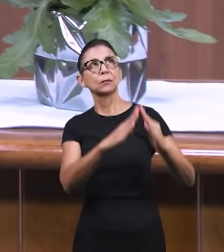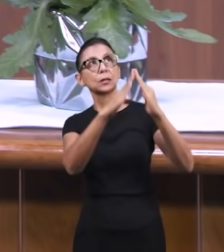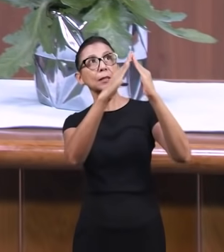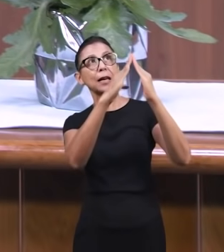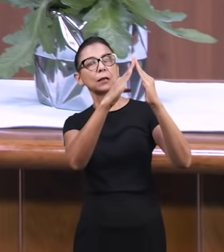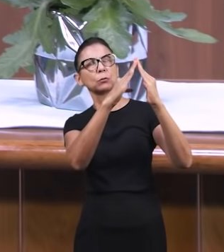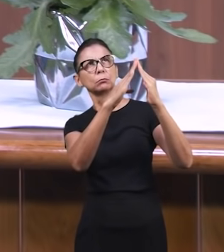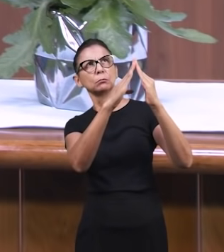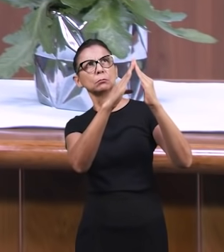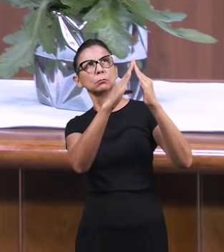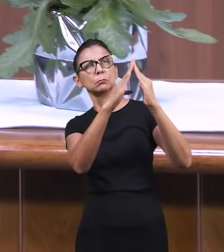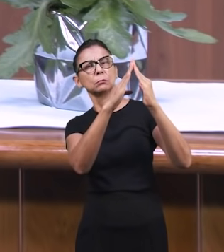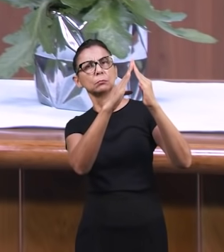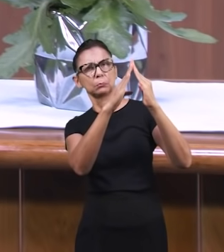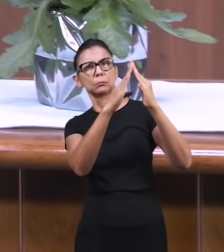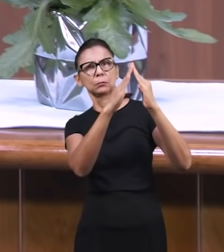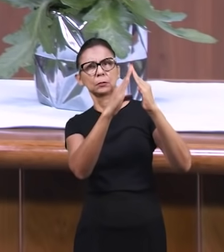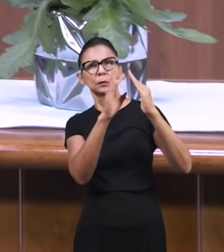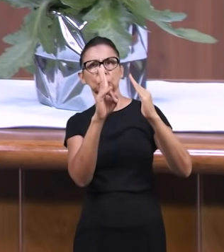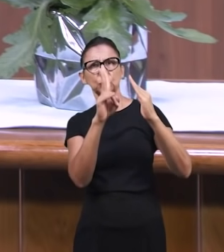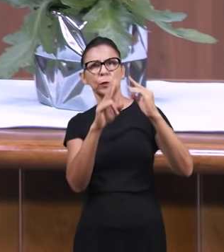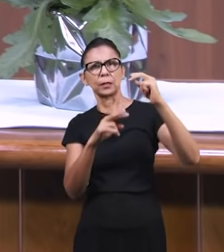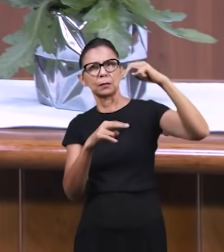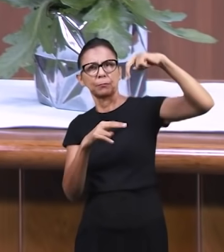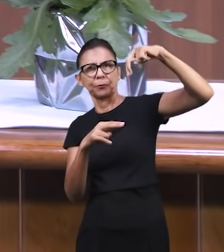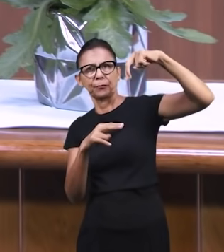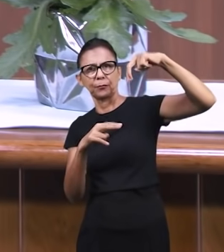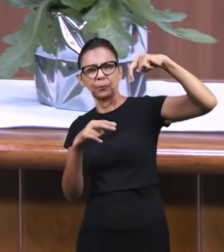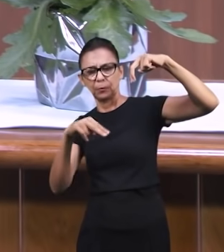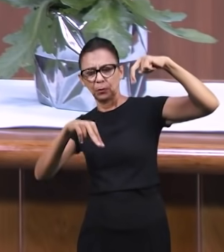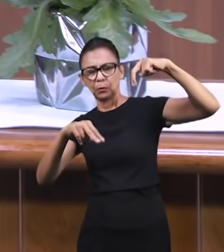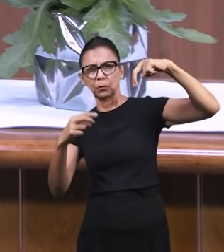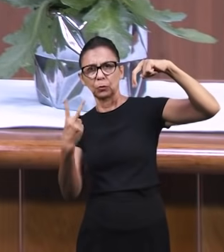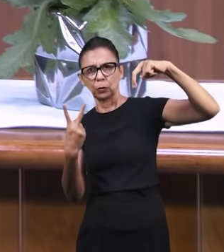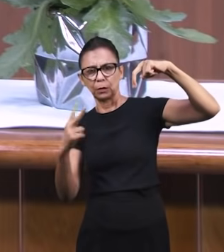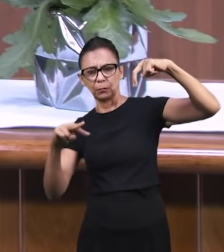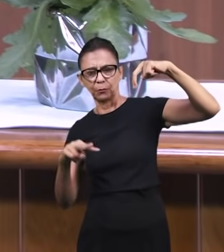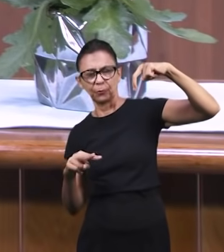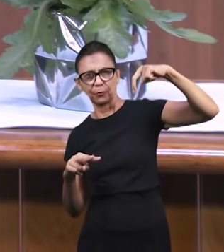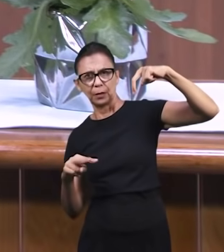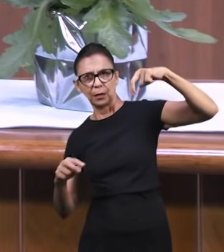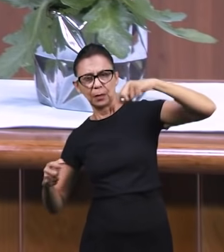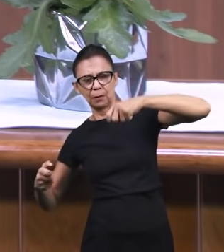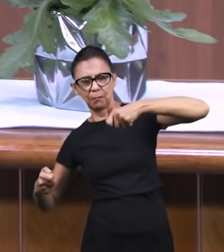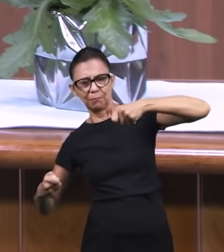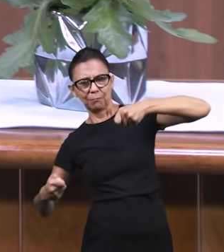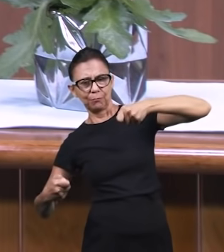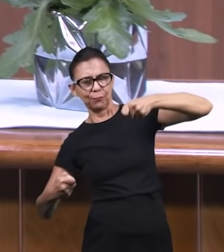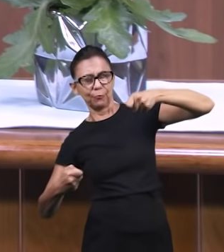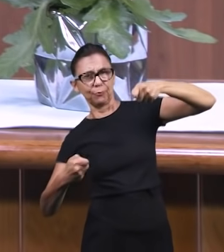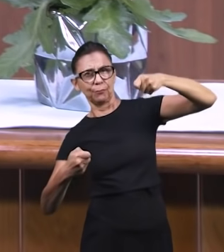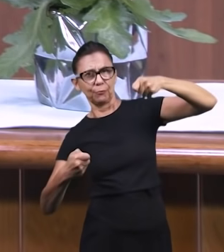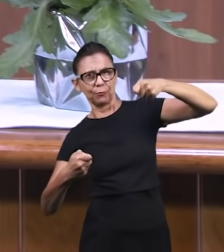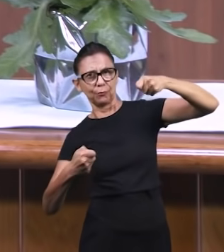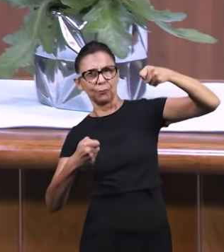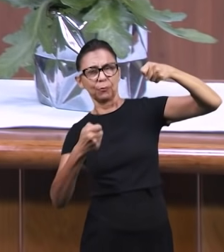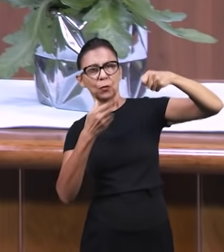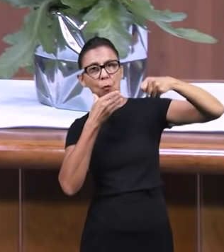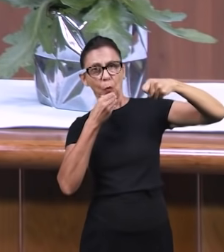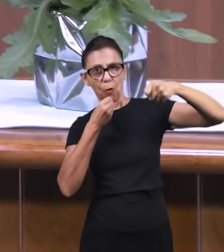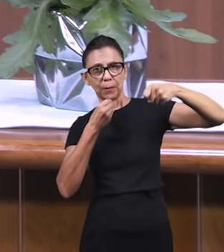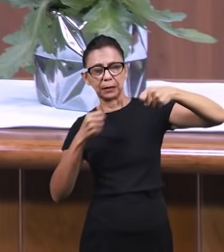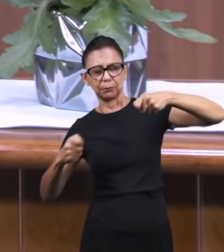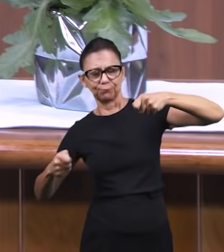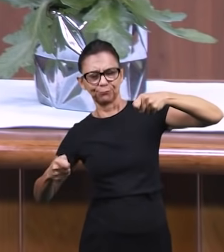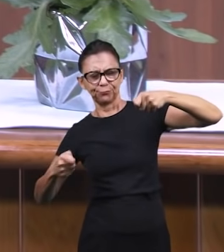como hoje, nós temos muitas casas com telhas de barro, né? O barro é utilizado na construção, o barro é utilizado numa série de